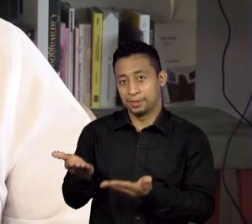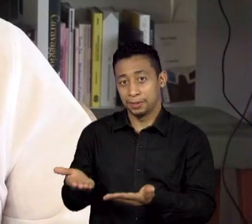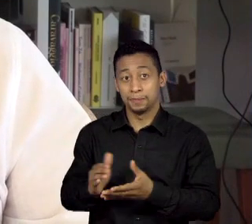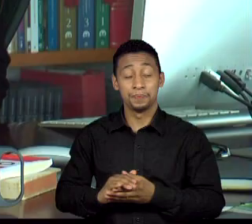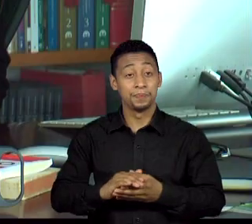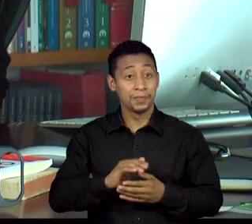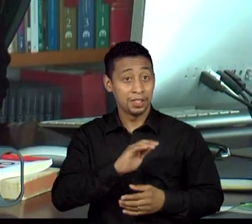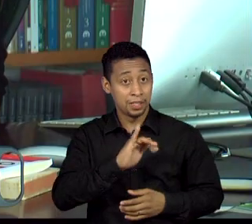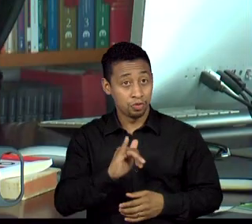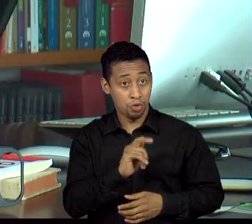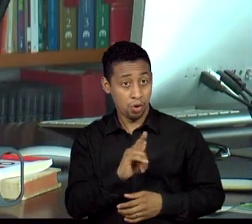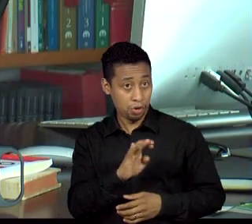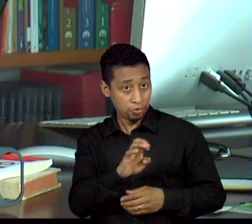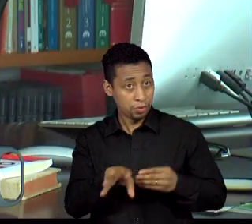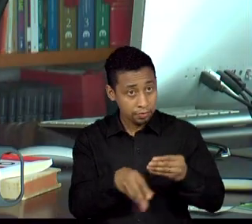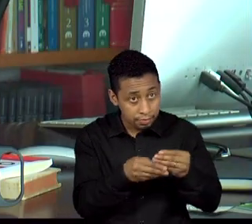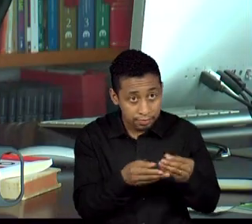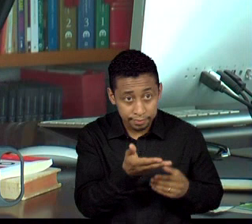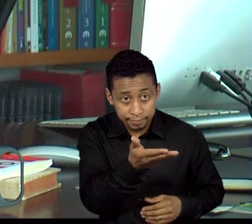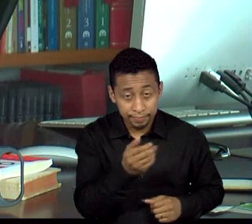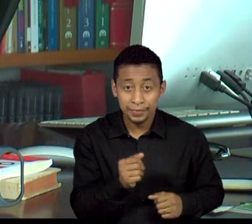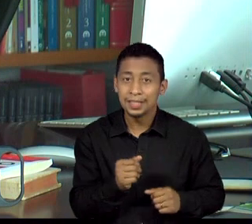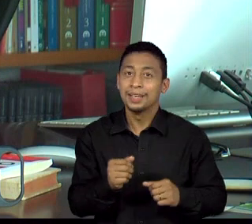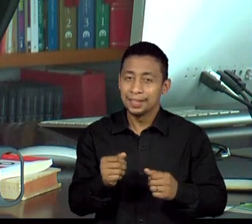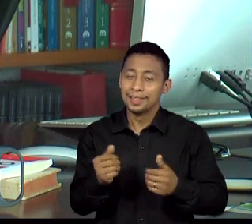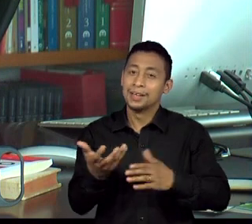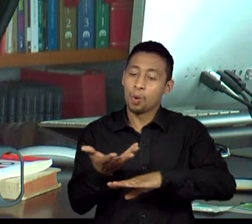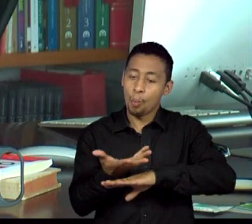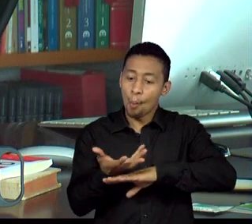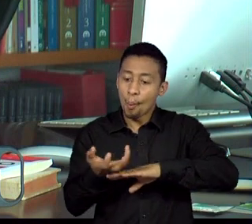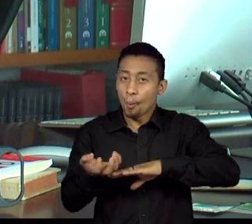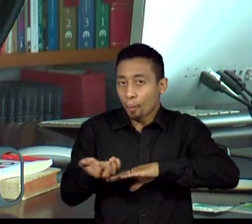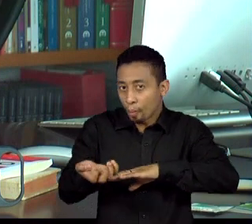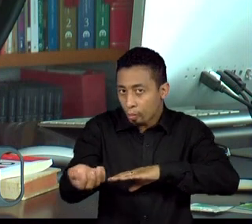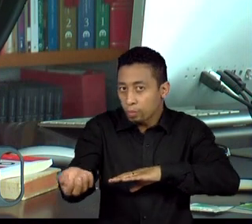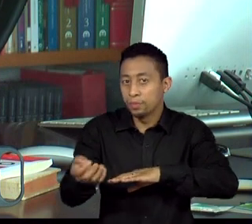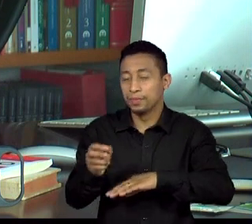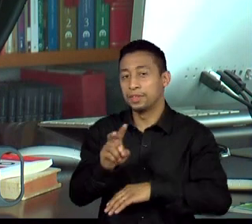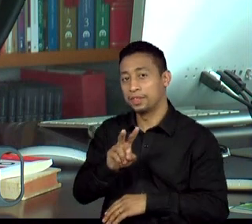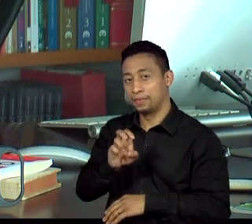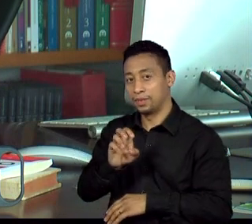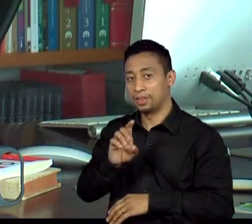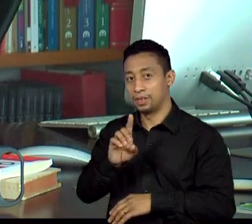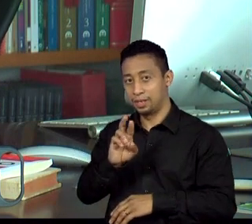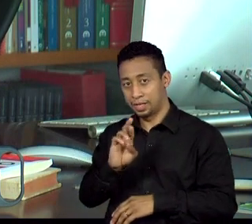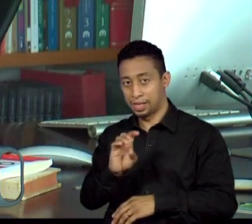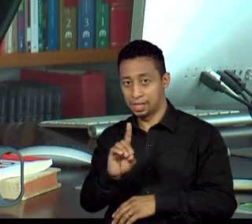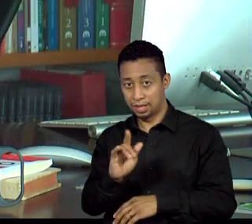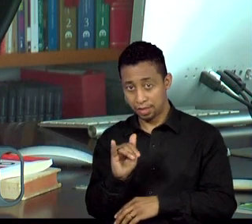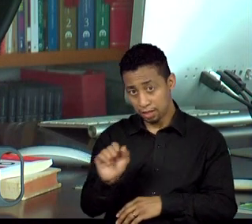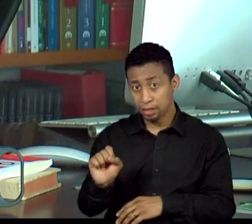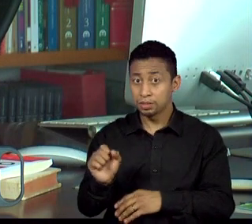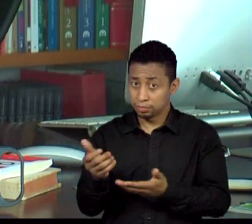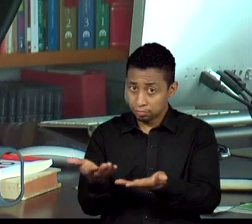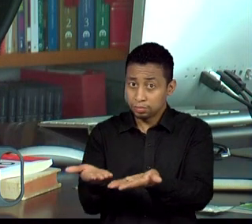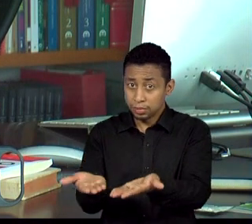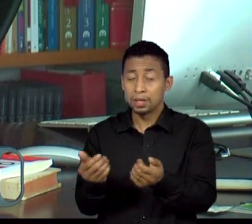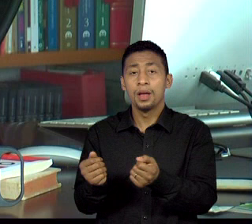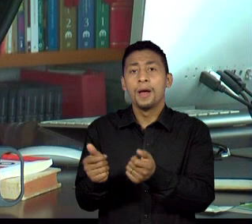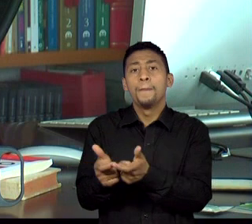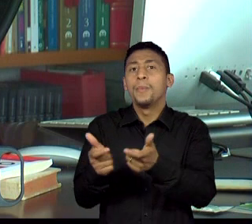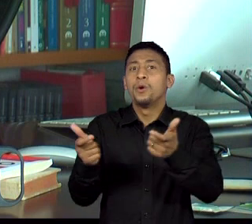algo? Não, é que o Grande Sertão Veredas é talvez não, na opinião de muita gente, na minha